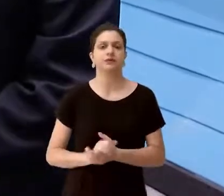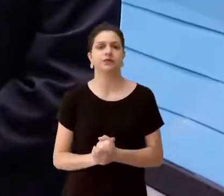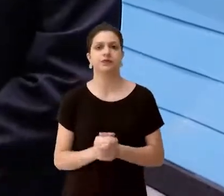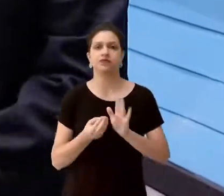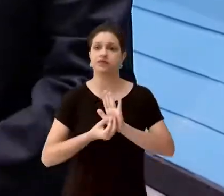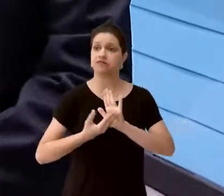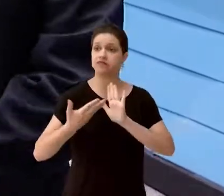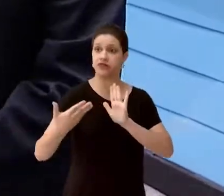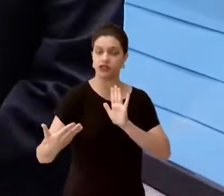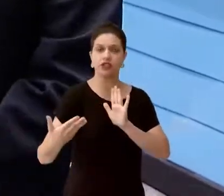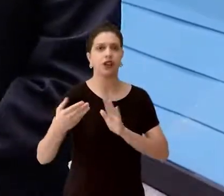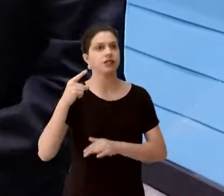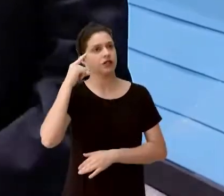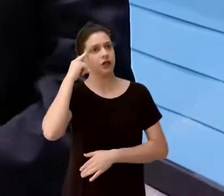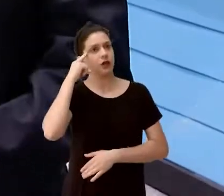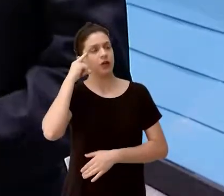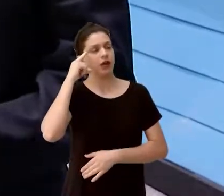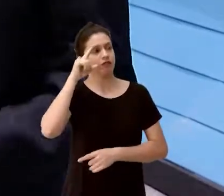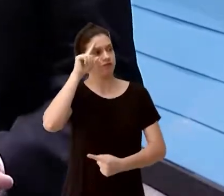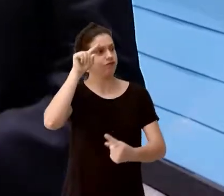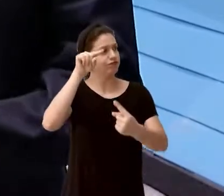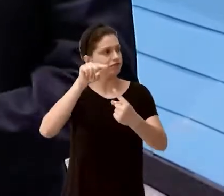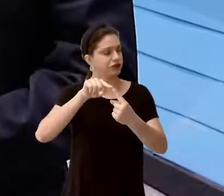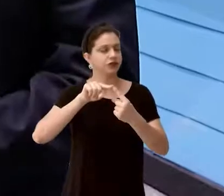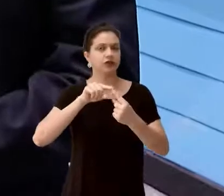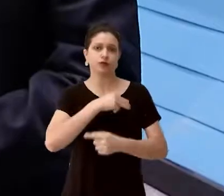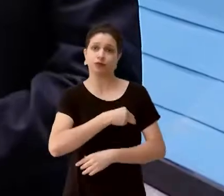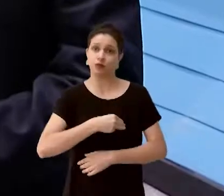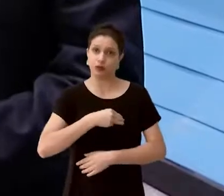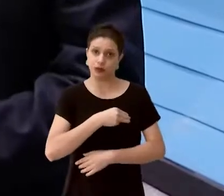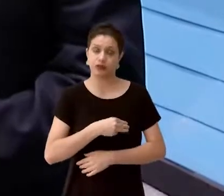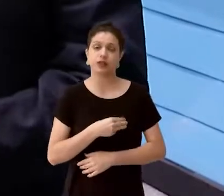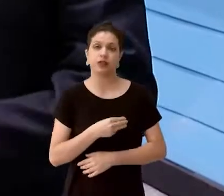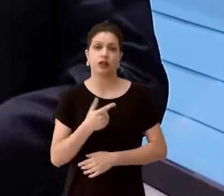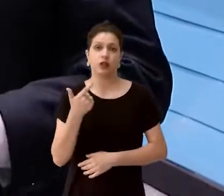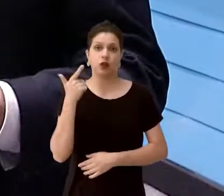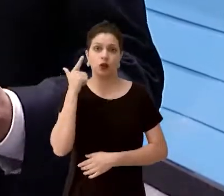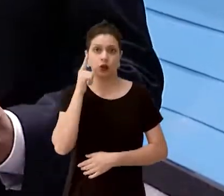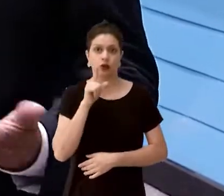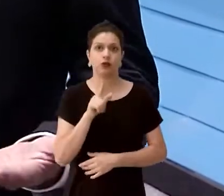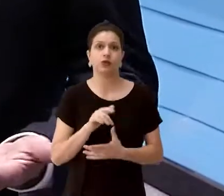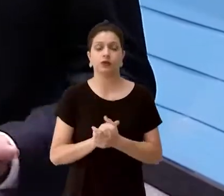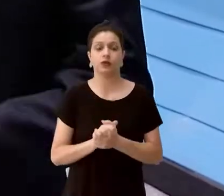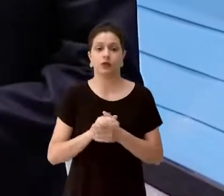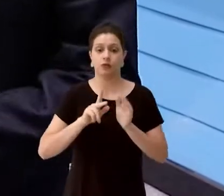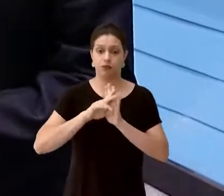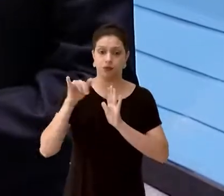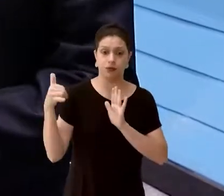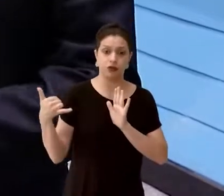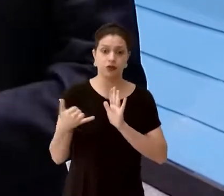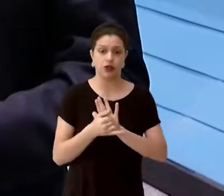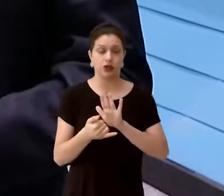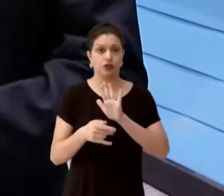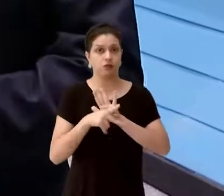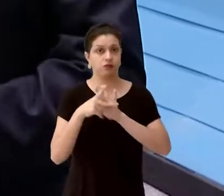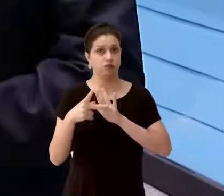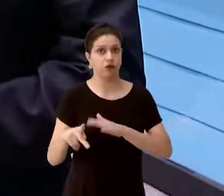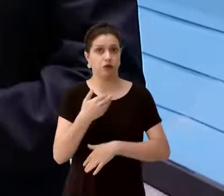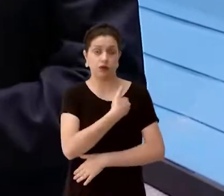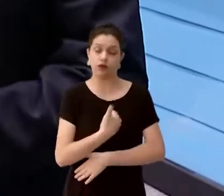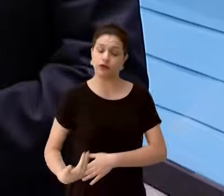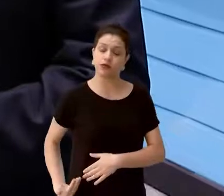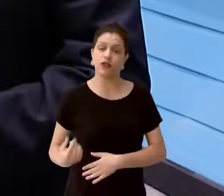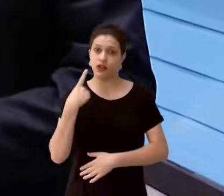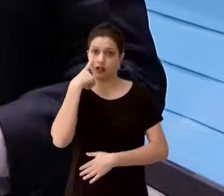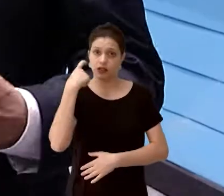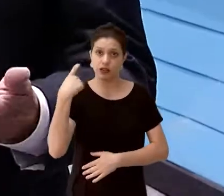missão de cumprir um papel que é aqui defender os projetos do governo, que são projetos de interesse do Estado